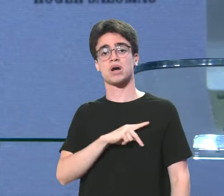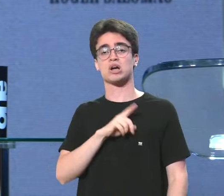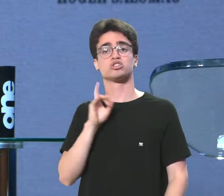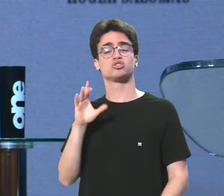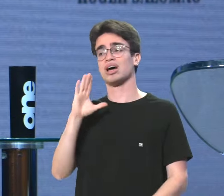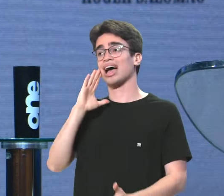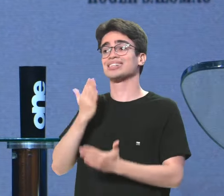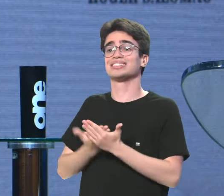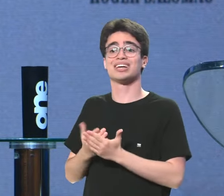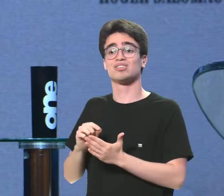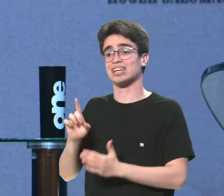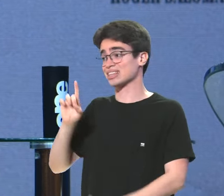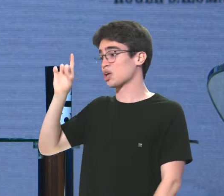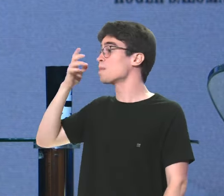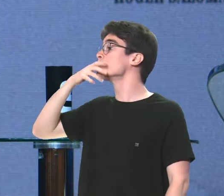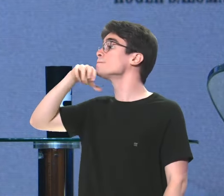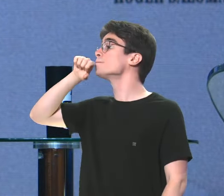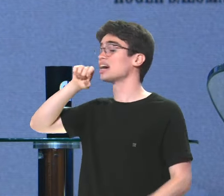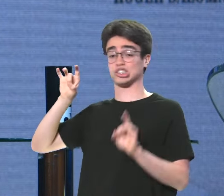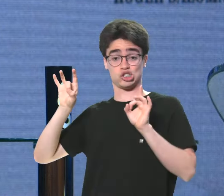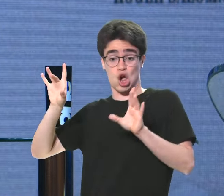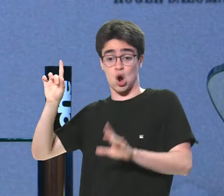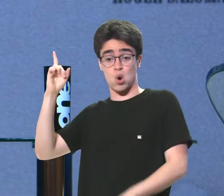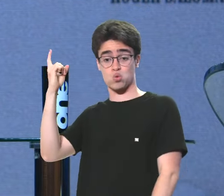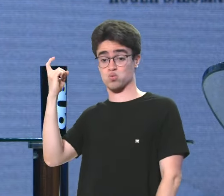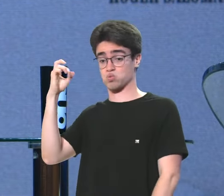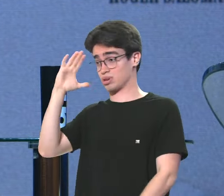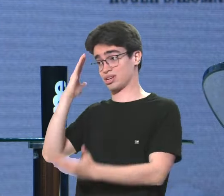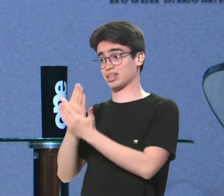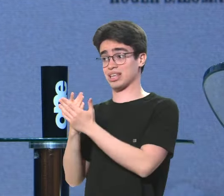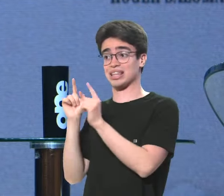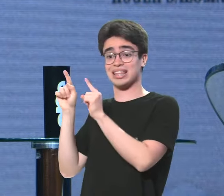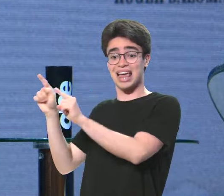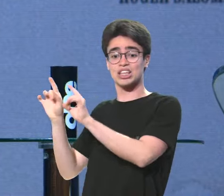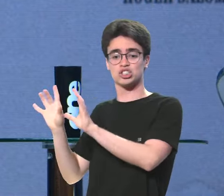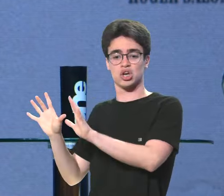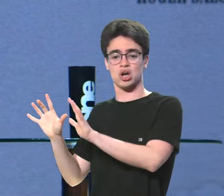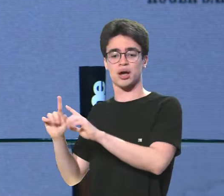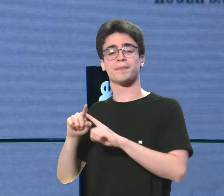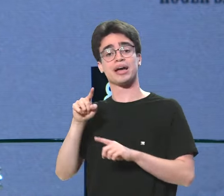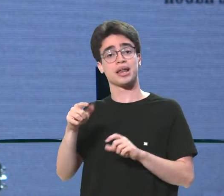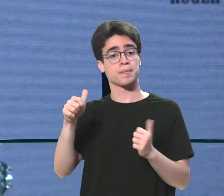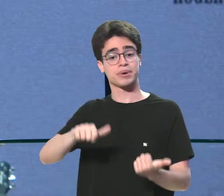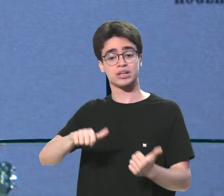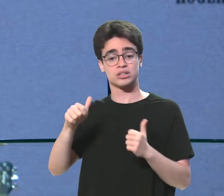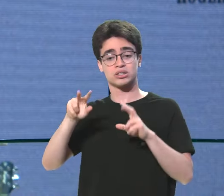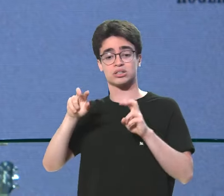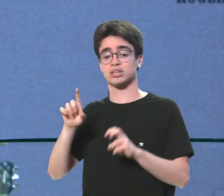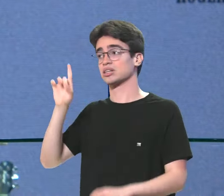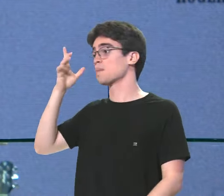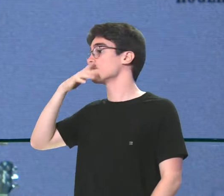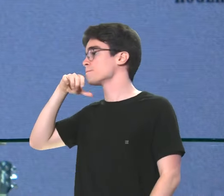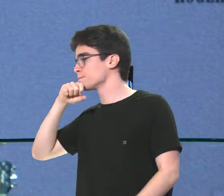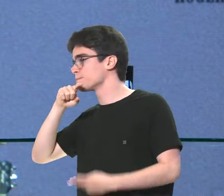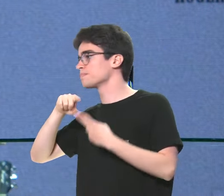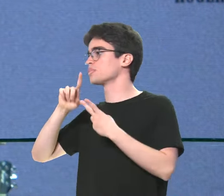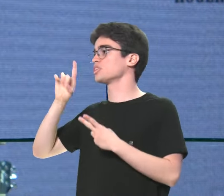Javé do Antigo Testamento ele se batizou em nome do Deus Pai mas também do Deus